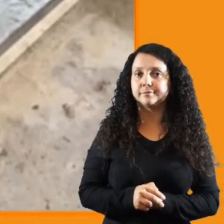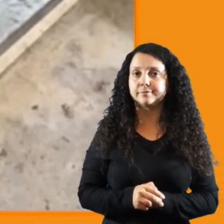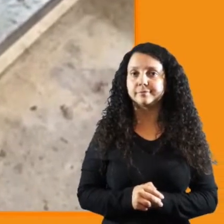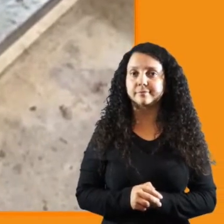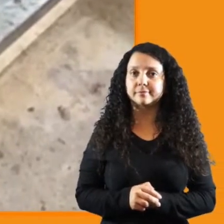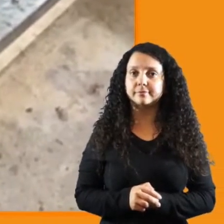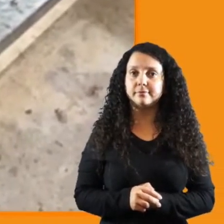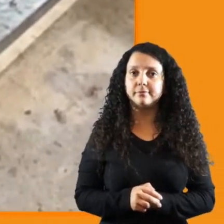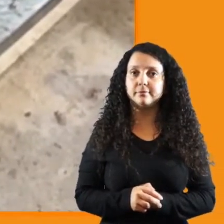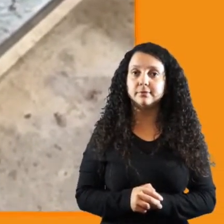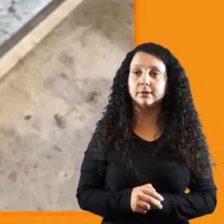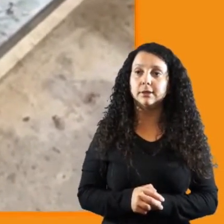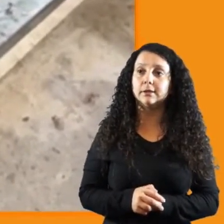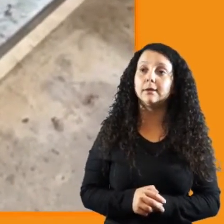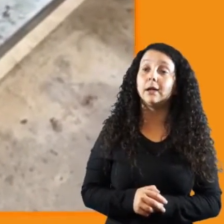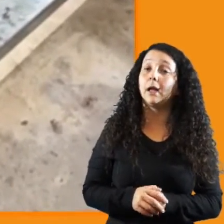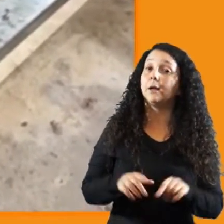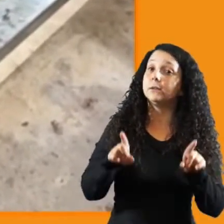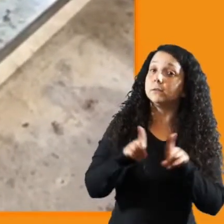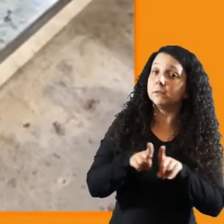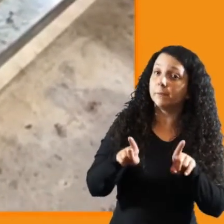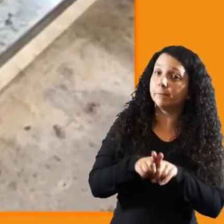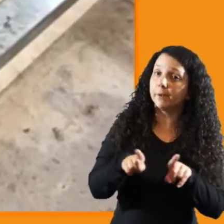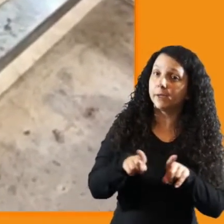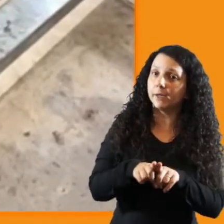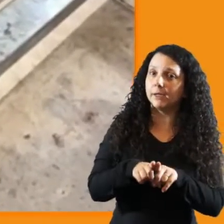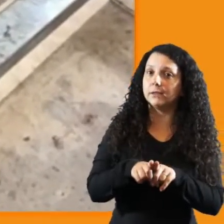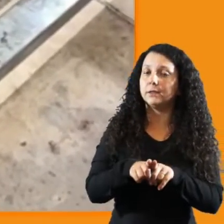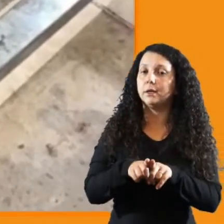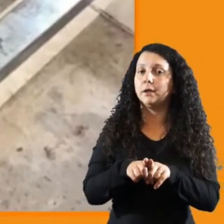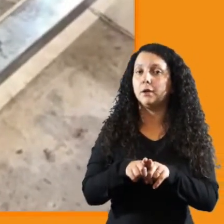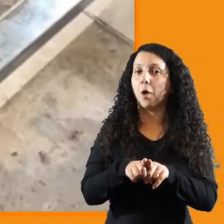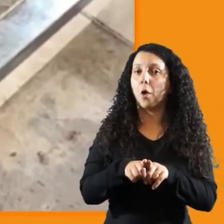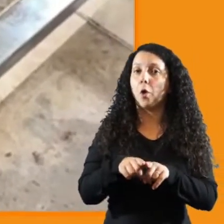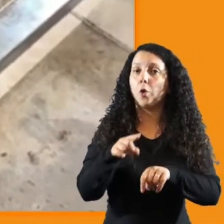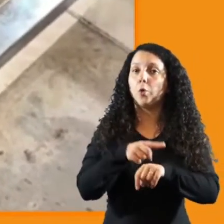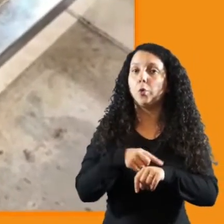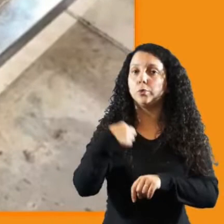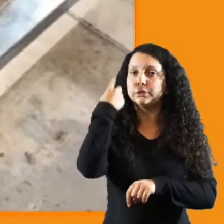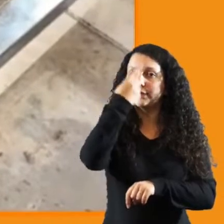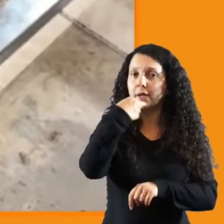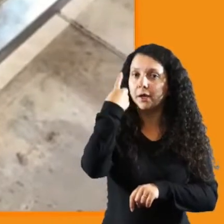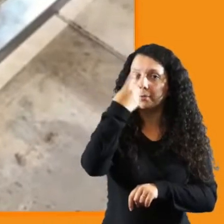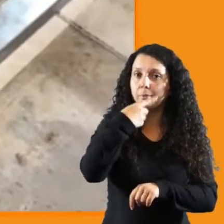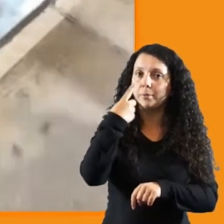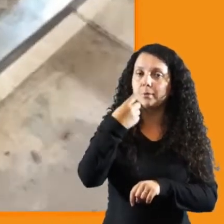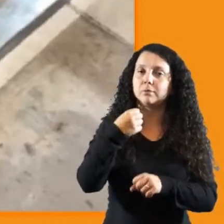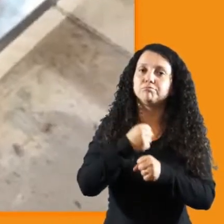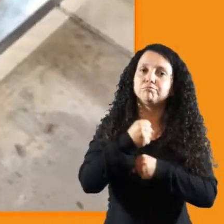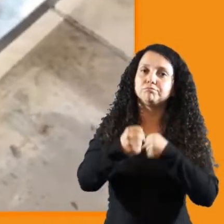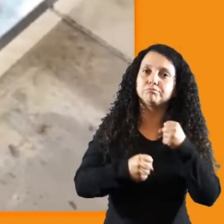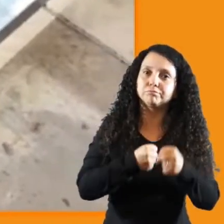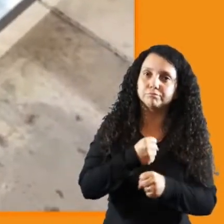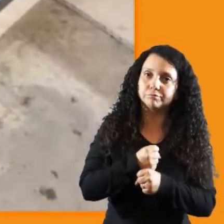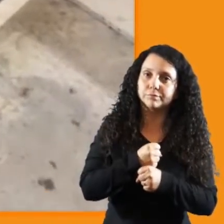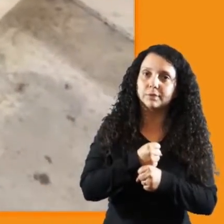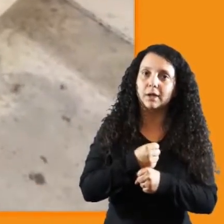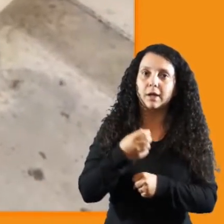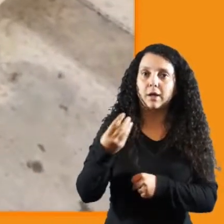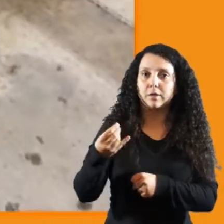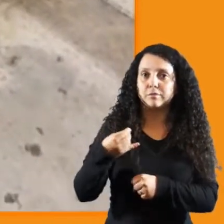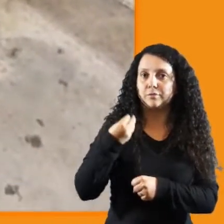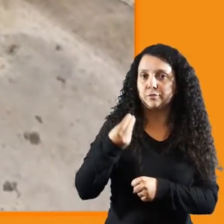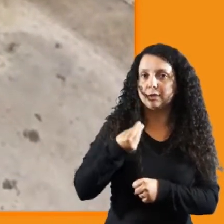Potter, além disso, tem uma questão de ciclo de vida útil da bateria, né? E o que é a questão de ciclo de vida útil? Isso remete à profundidade de